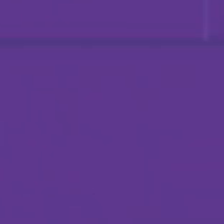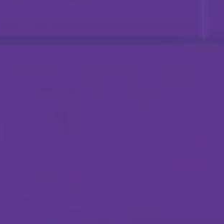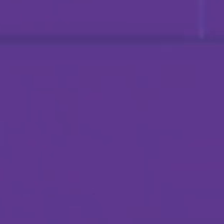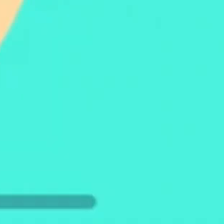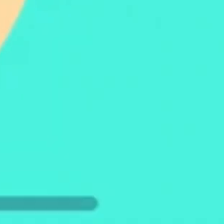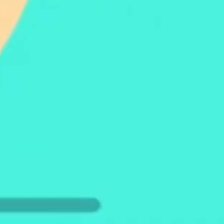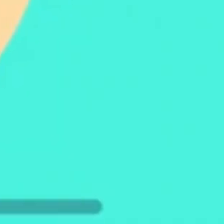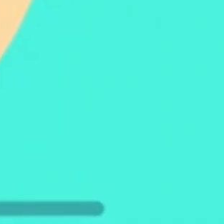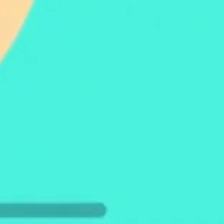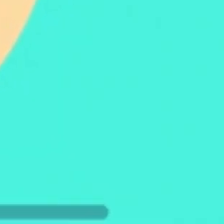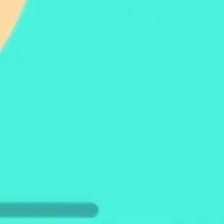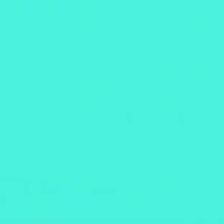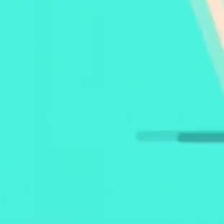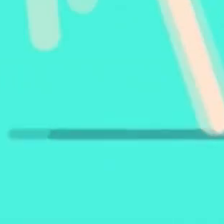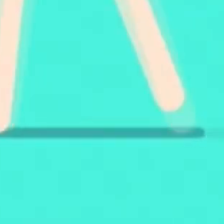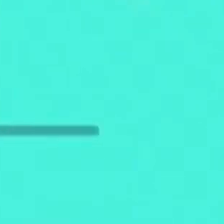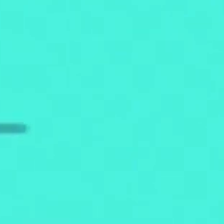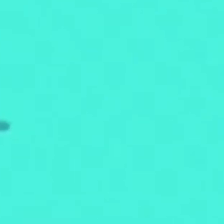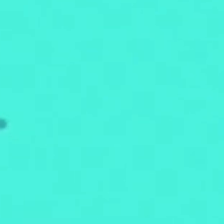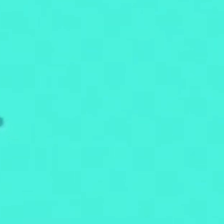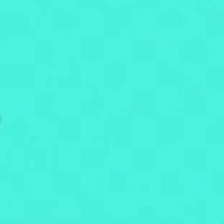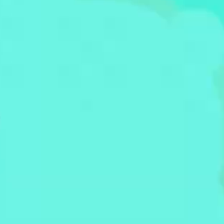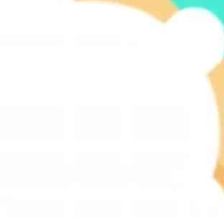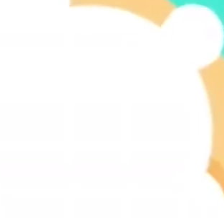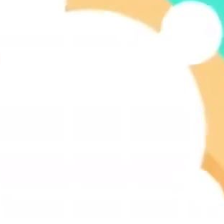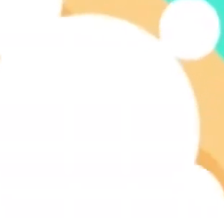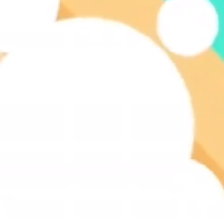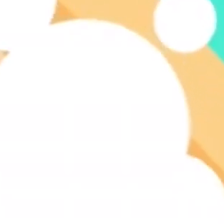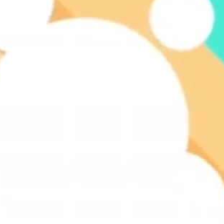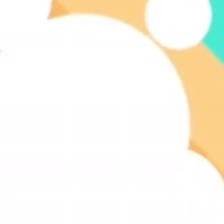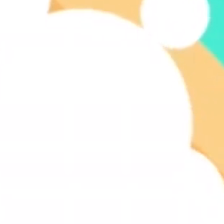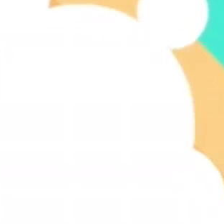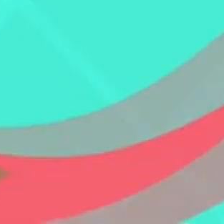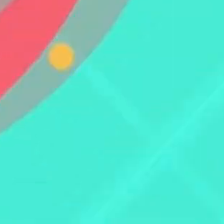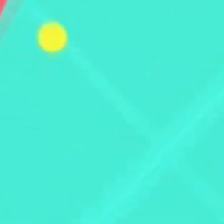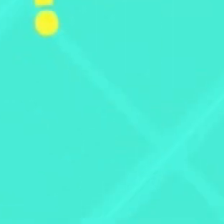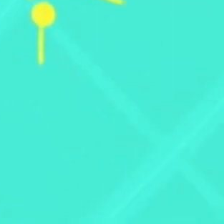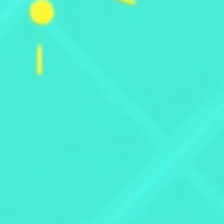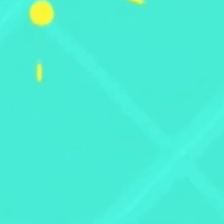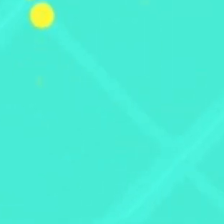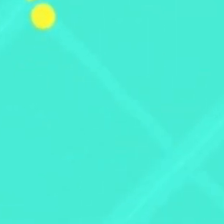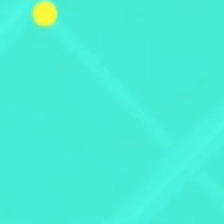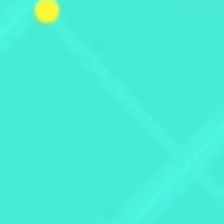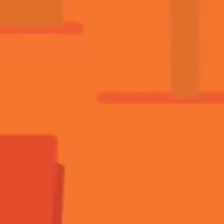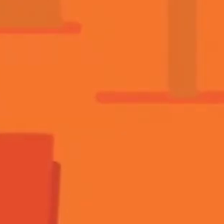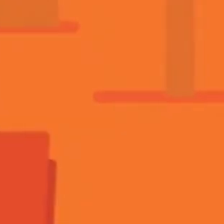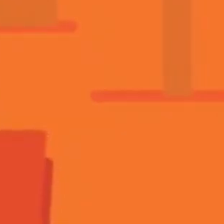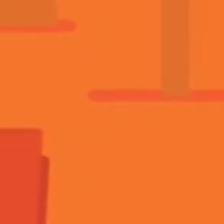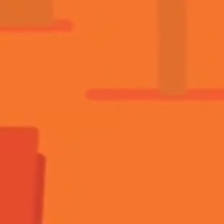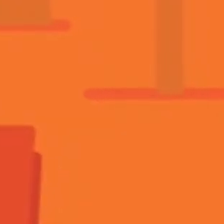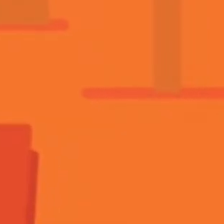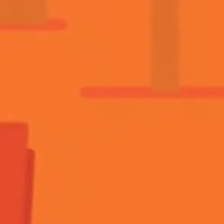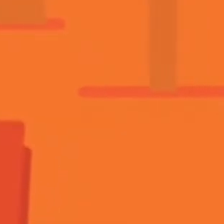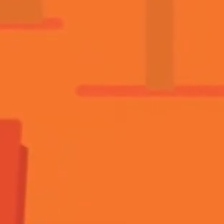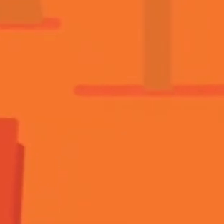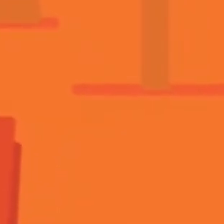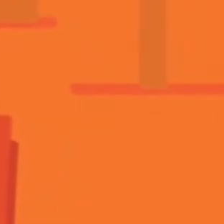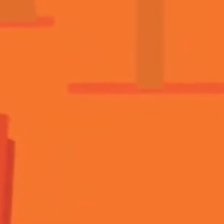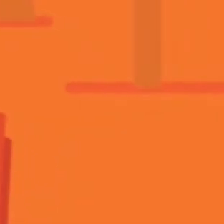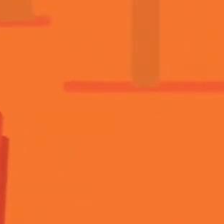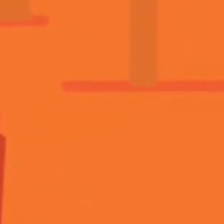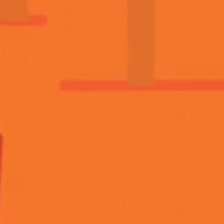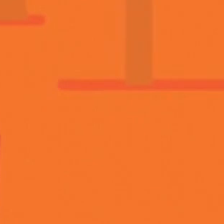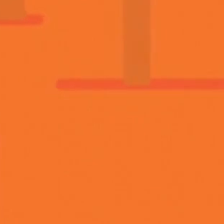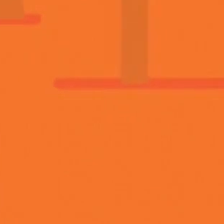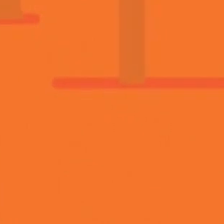Mas tão importante quanto detectar um talento precoce é detectar um câncer precocemente. Os sintomas do câncer infanto-juvenil podem se parecer